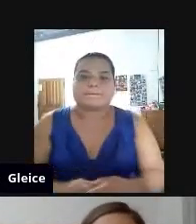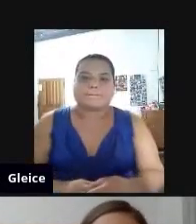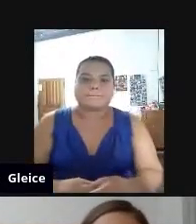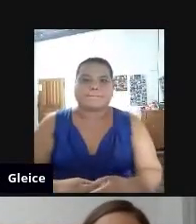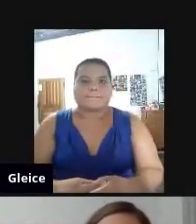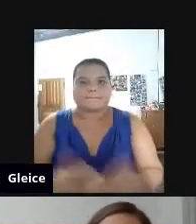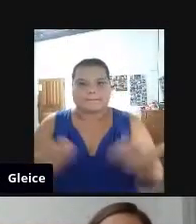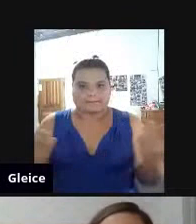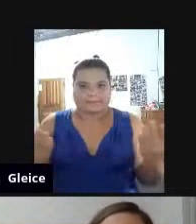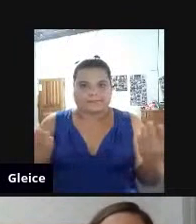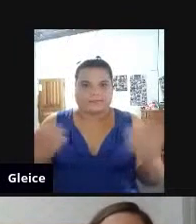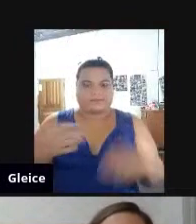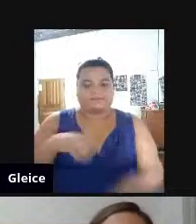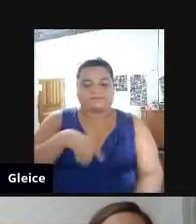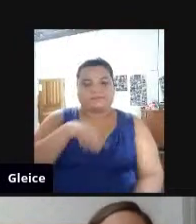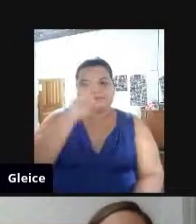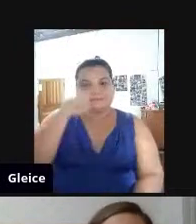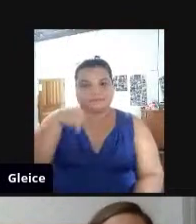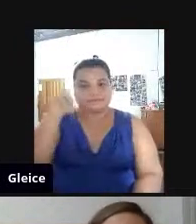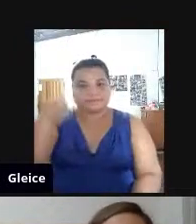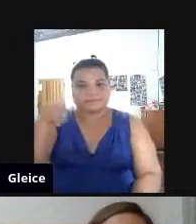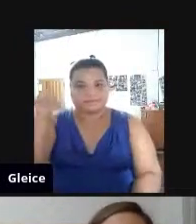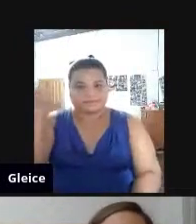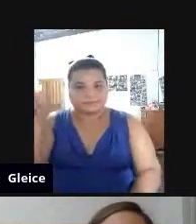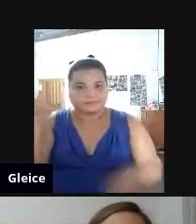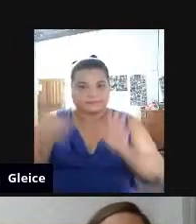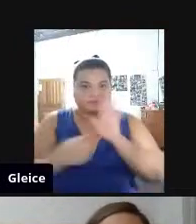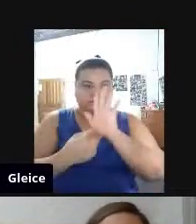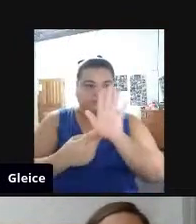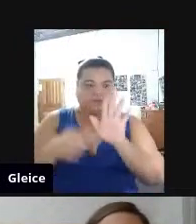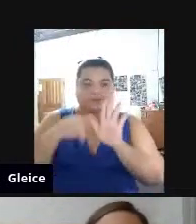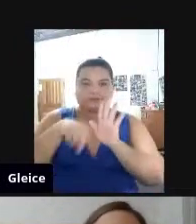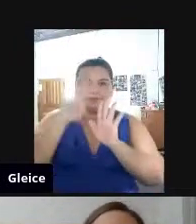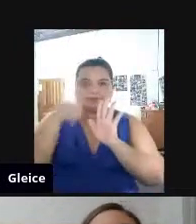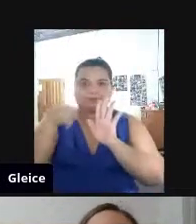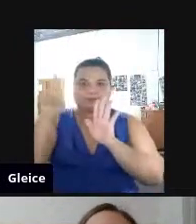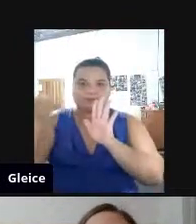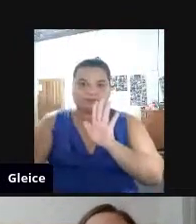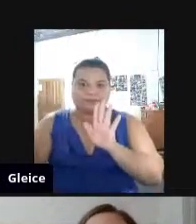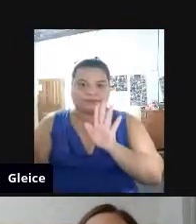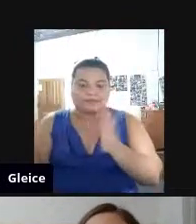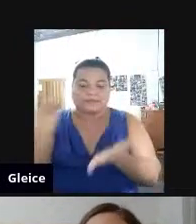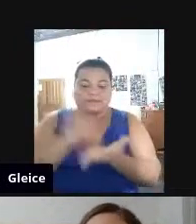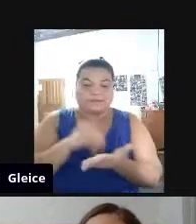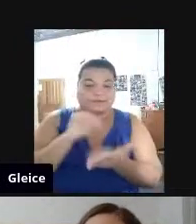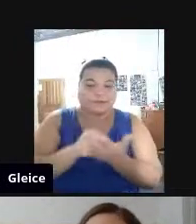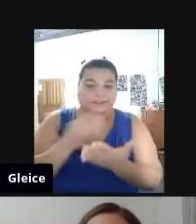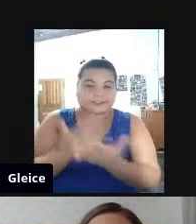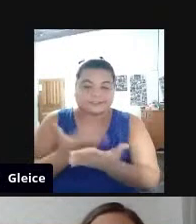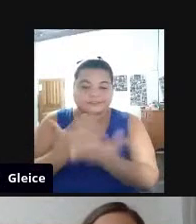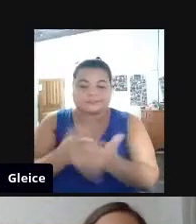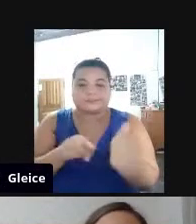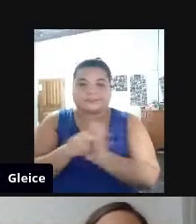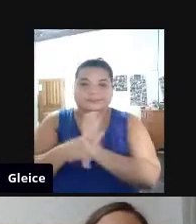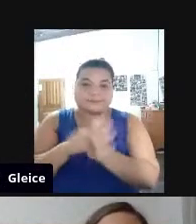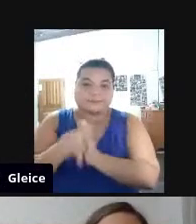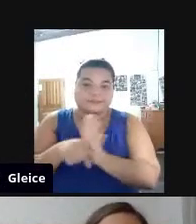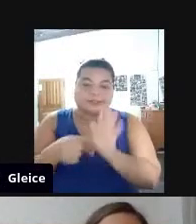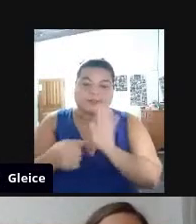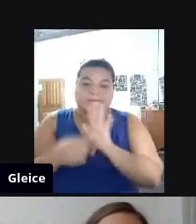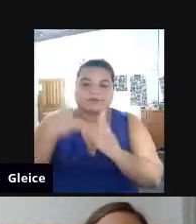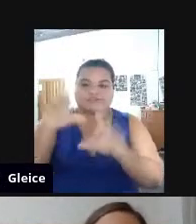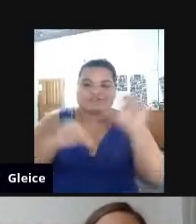Enquanto a prevalência, né, nós temos uma carência ainda muito grande em estudos que tragam esses dados de forma mais precisa, principalmente